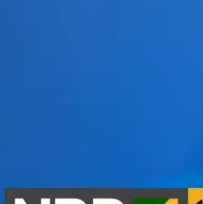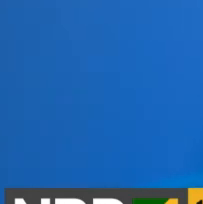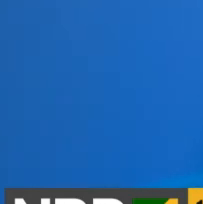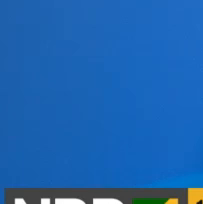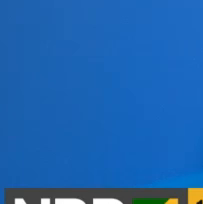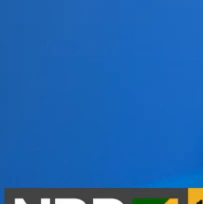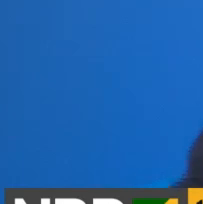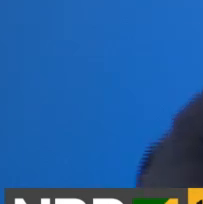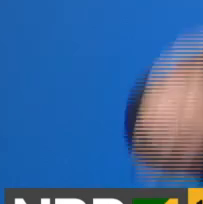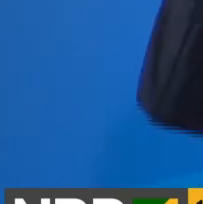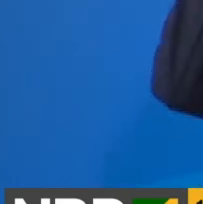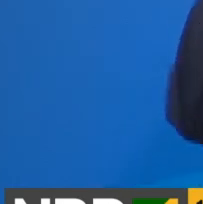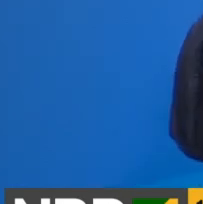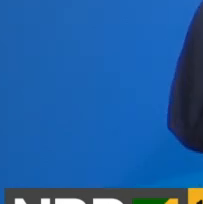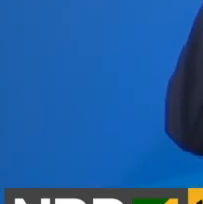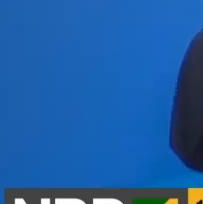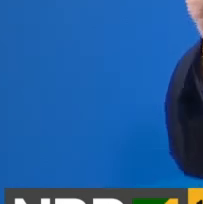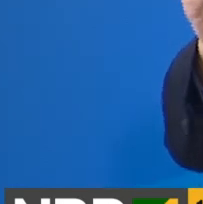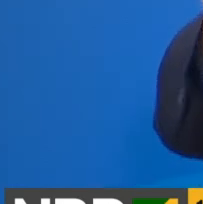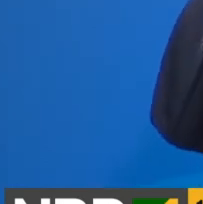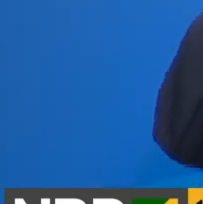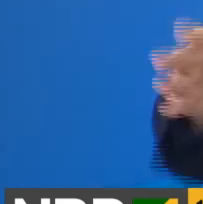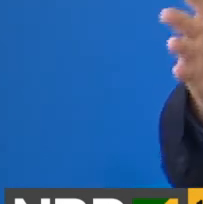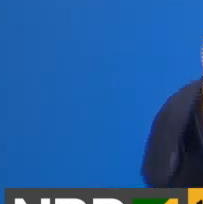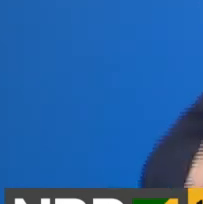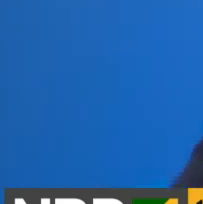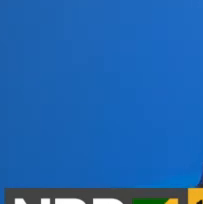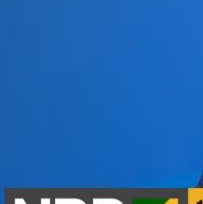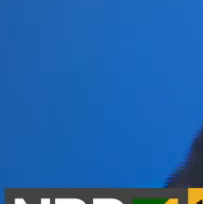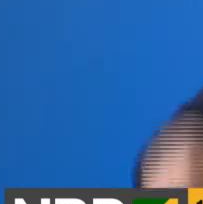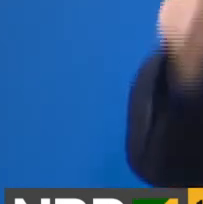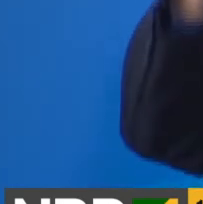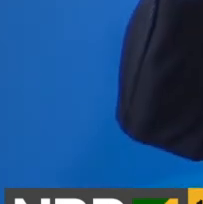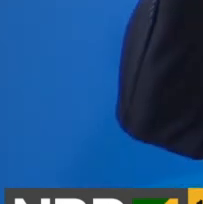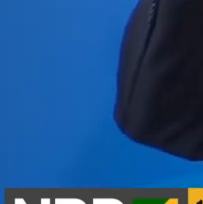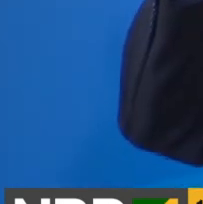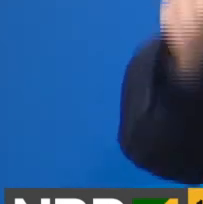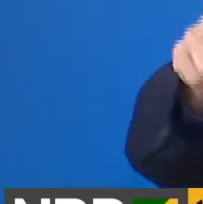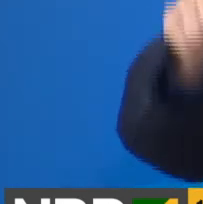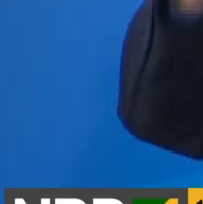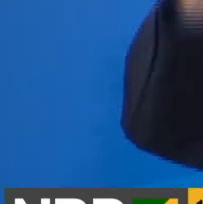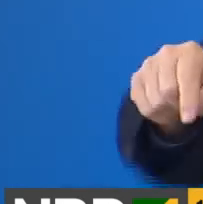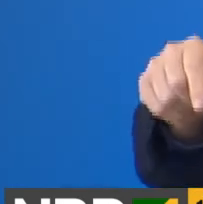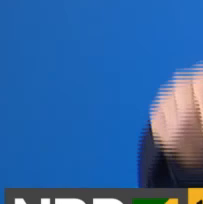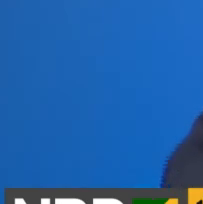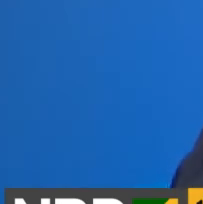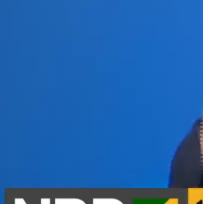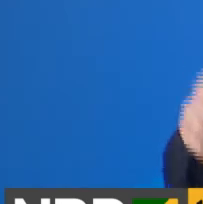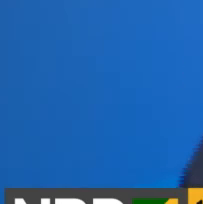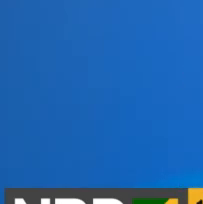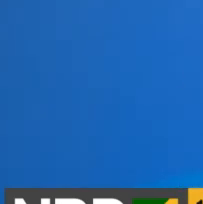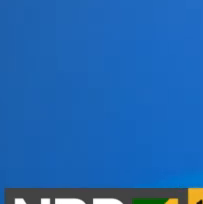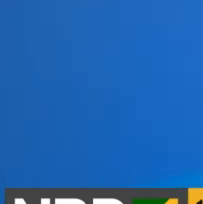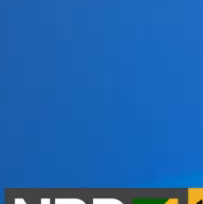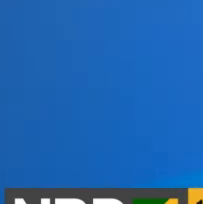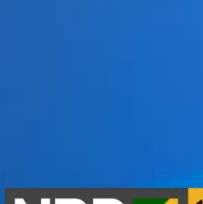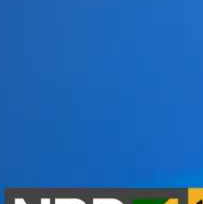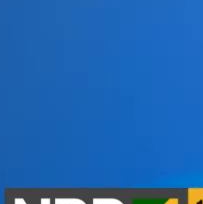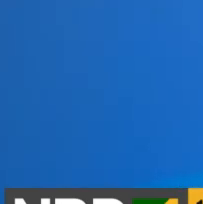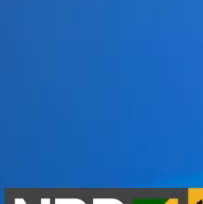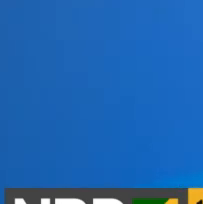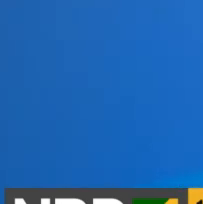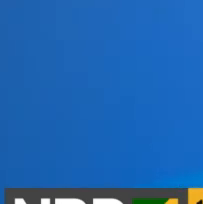Nós, enquanto na Confederação, somos obsessivos na defesa de um novo pacto federativo que o senhor vai contribuir muito para a execução dele. Muito obrigado.